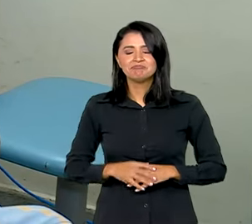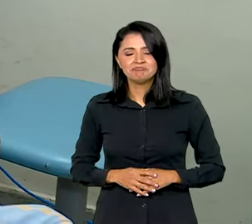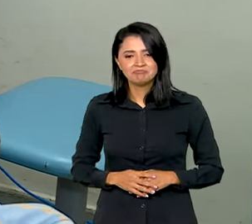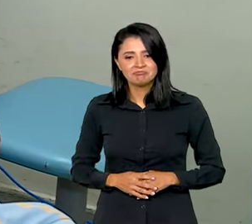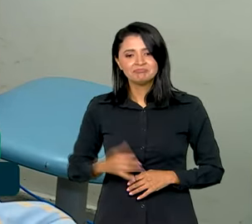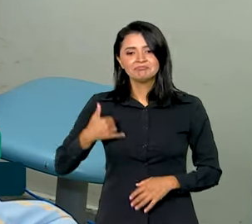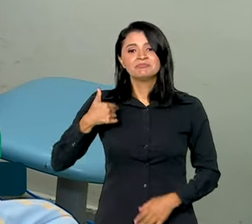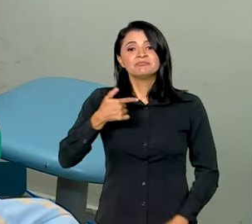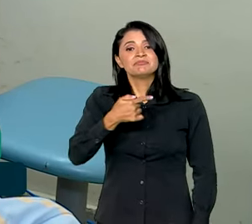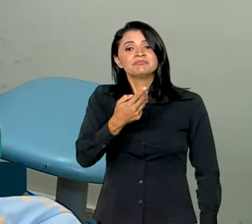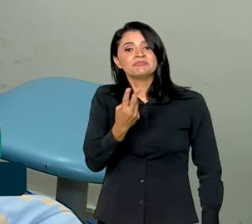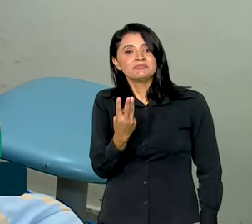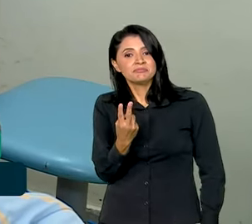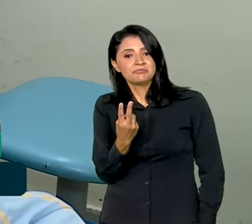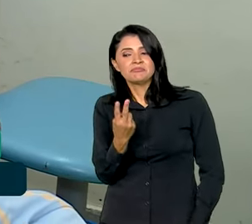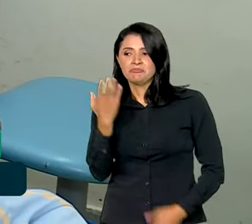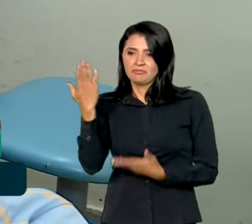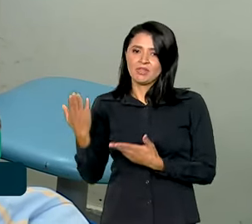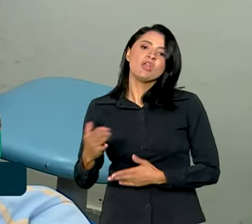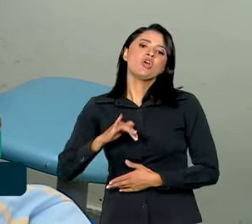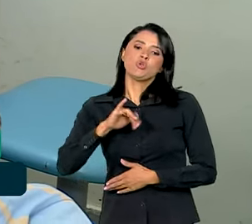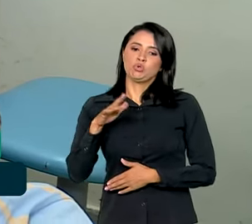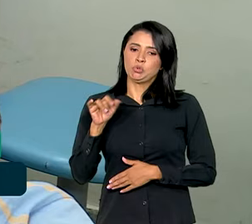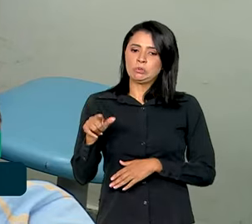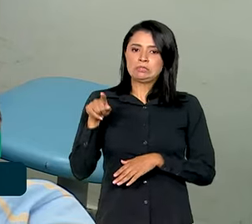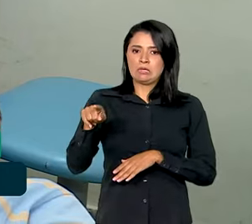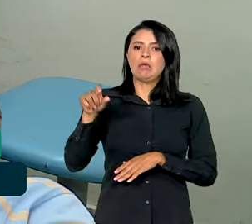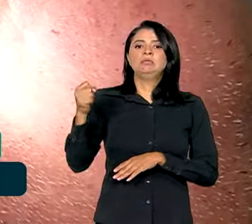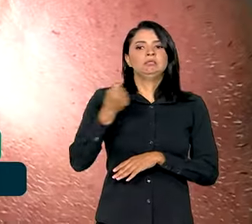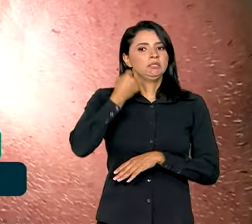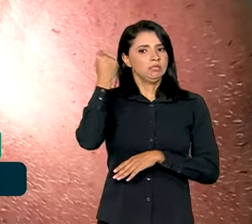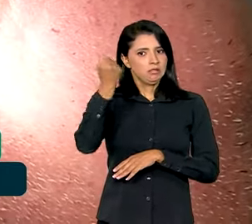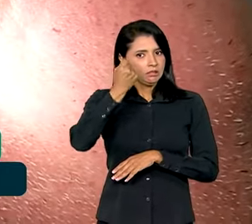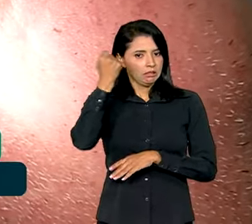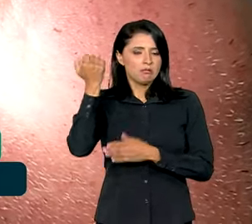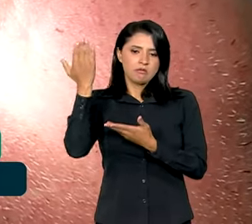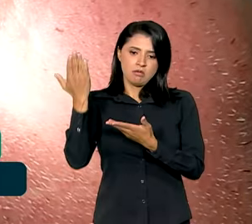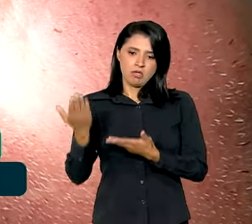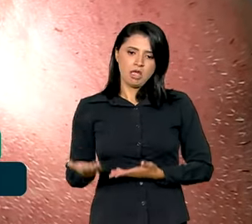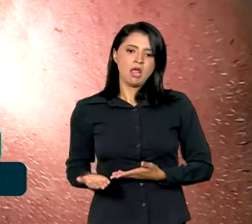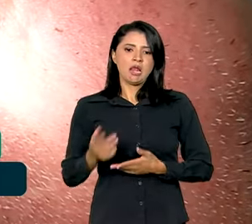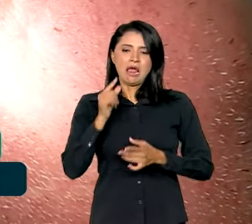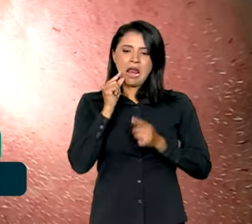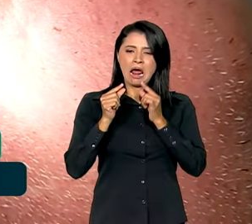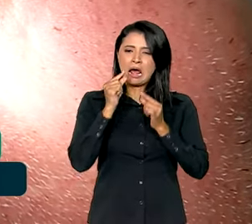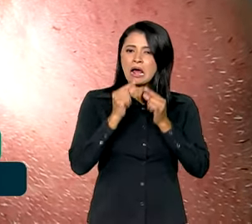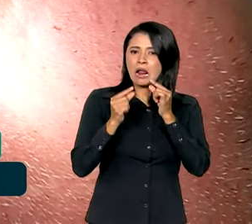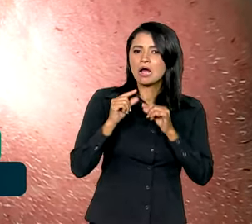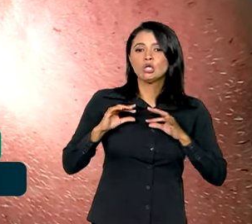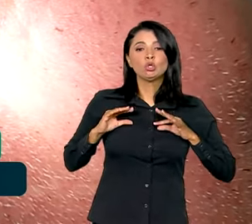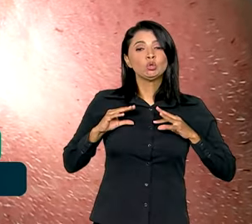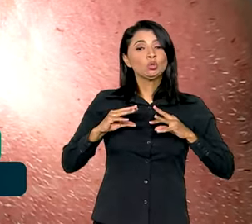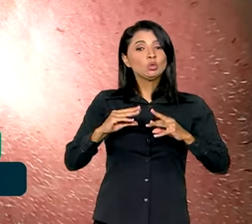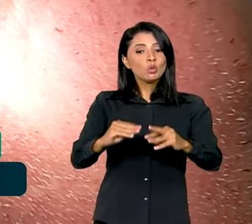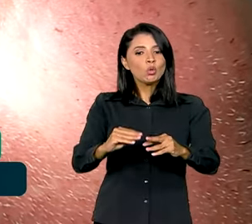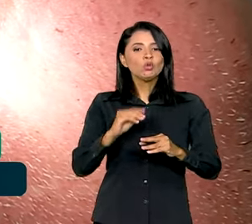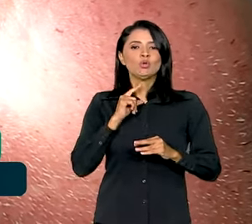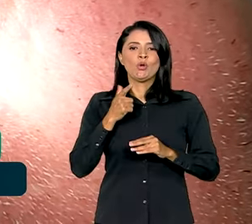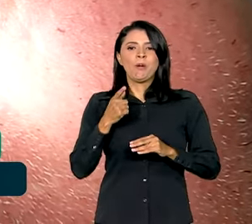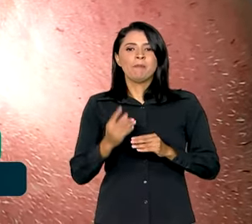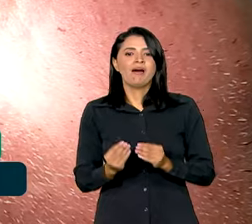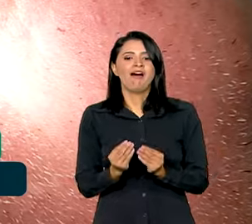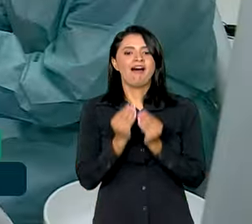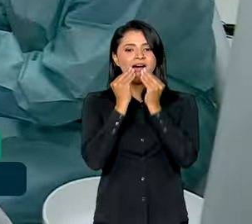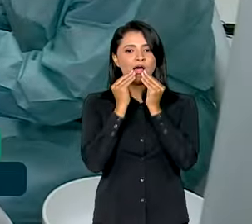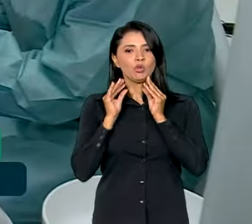72 anos, seu José tem um caso bem mais complexo. Ele está retirando todos os dentes para passar por um